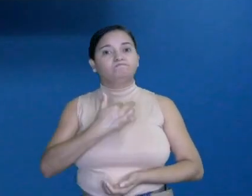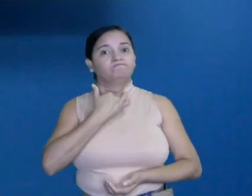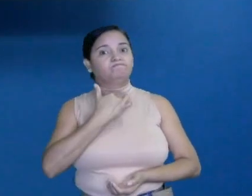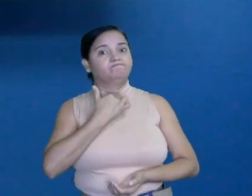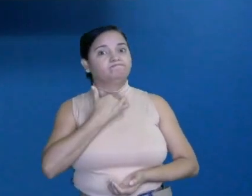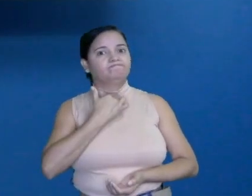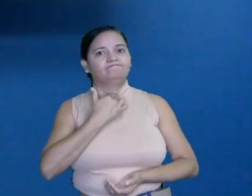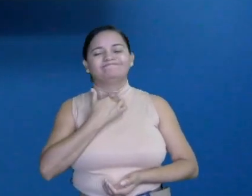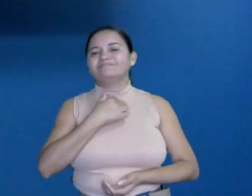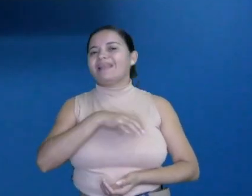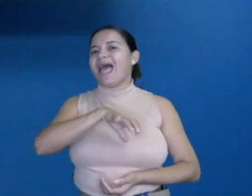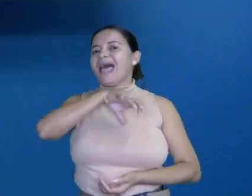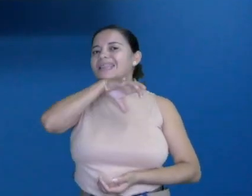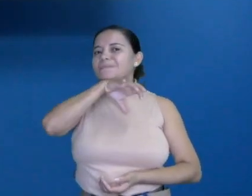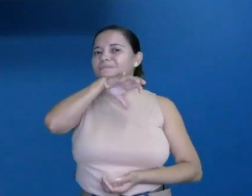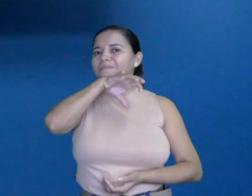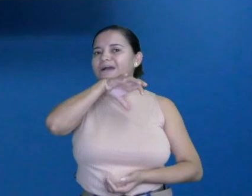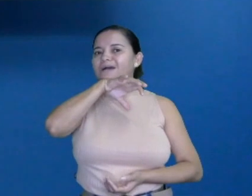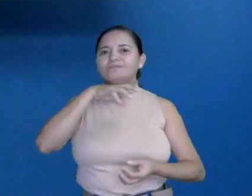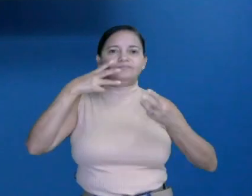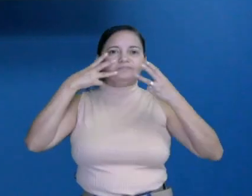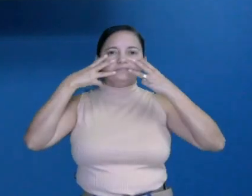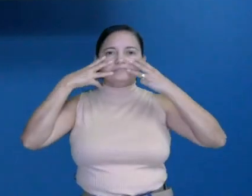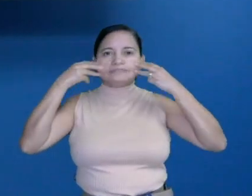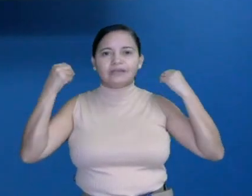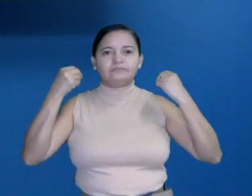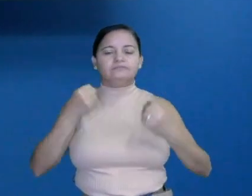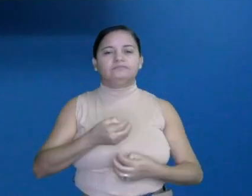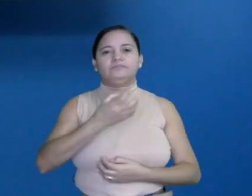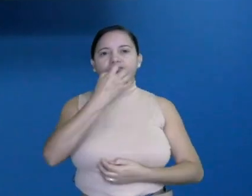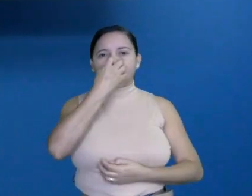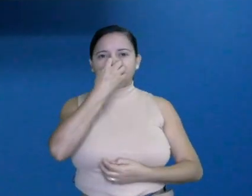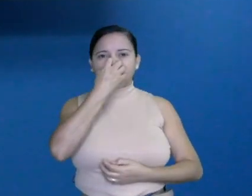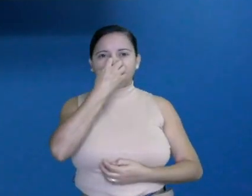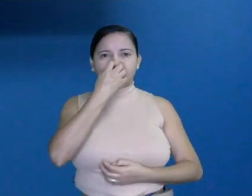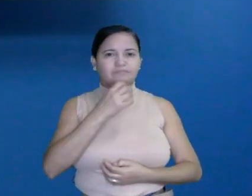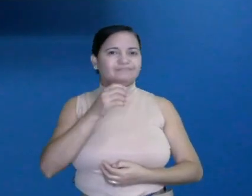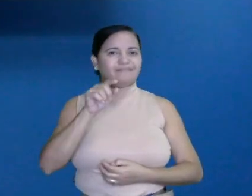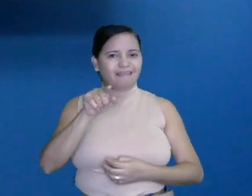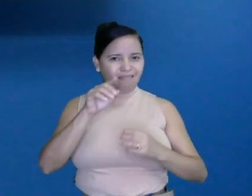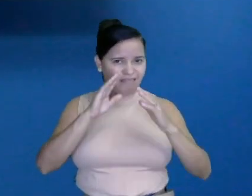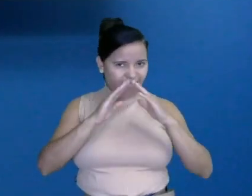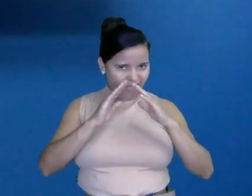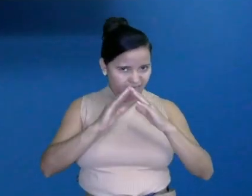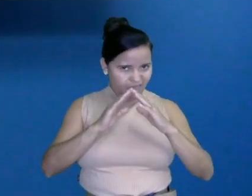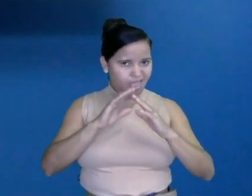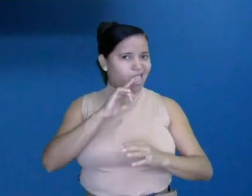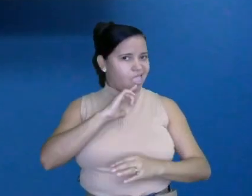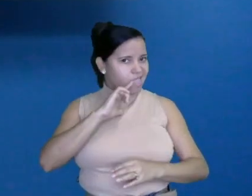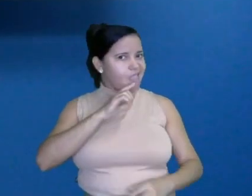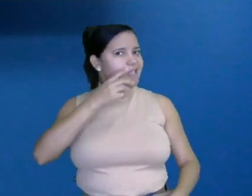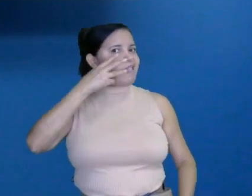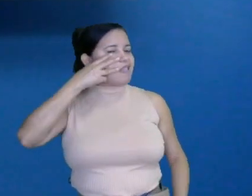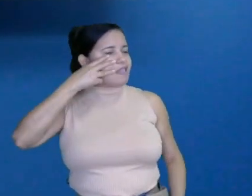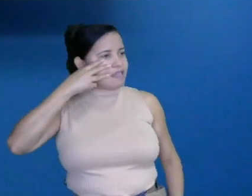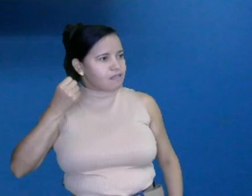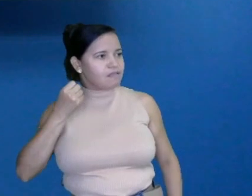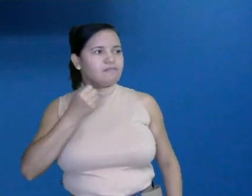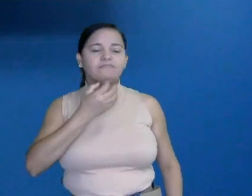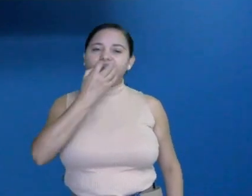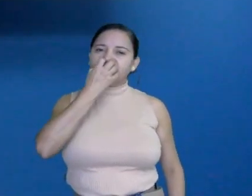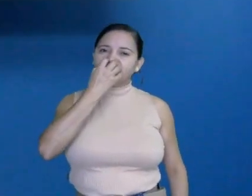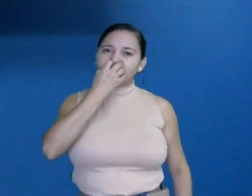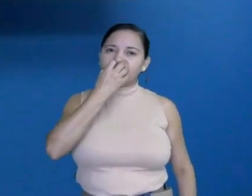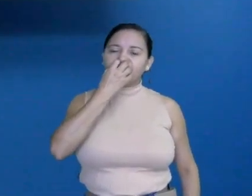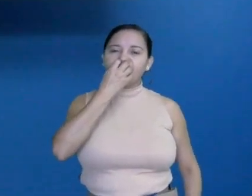alimentos. Animais domésticos, gatos e cachorros. Quem cria em casa, mantém esses animaizinhos